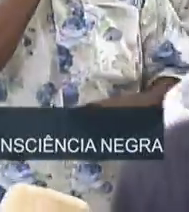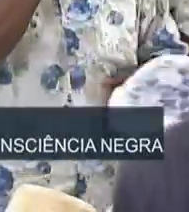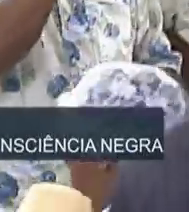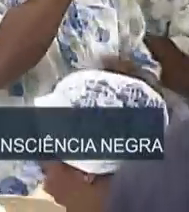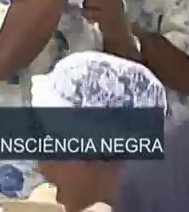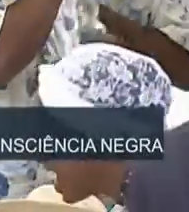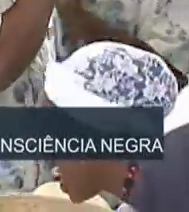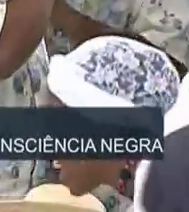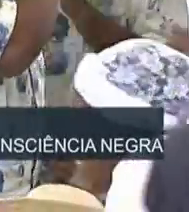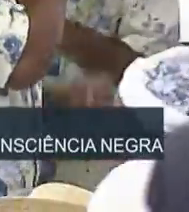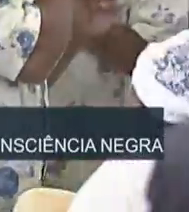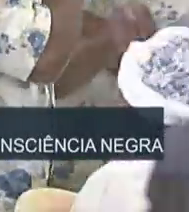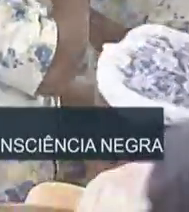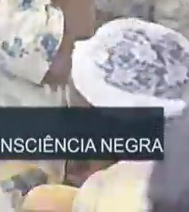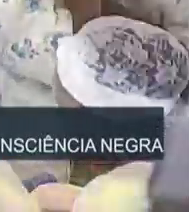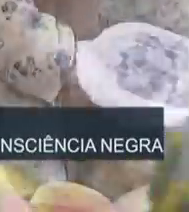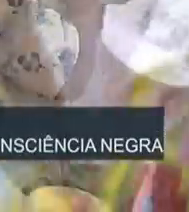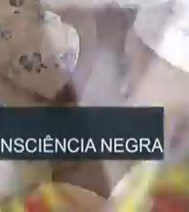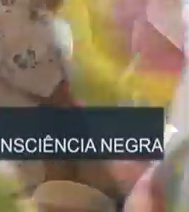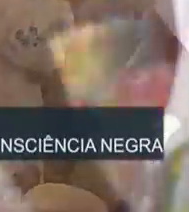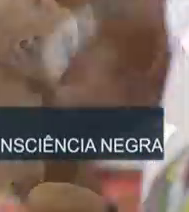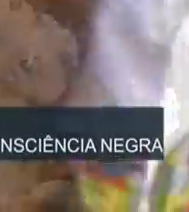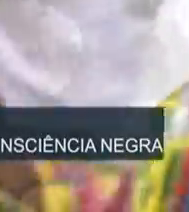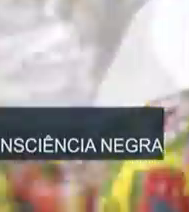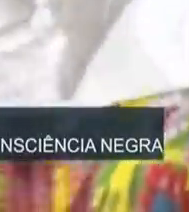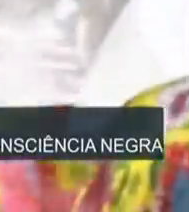baia baia baia